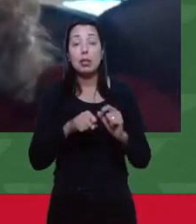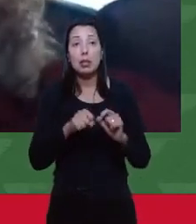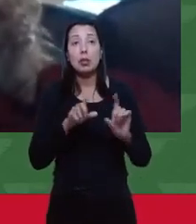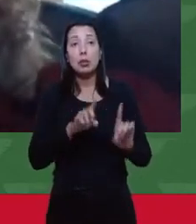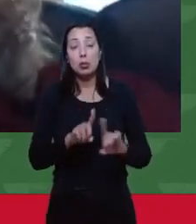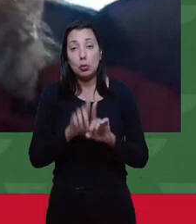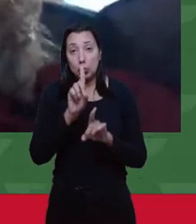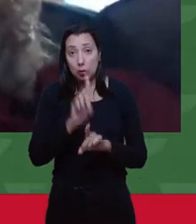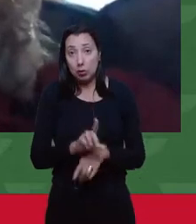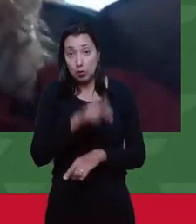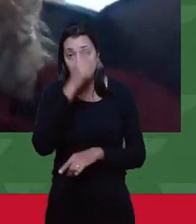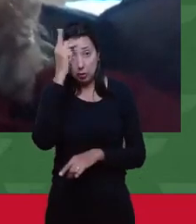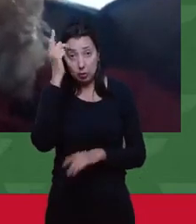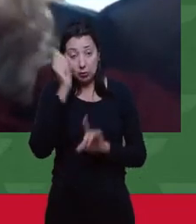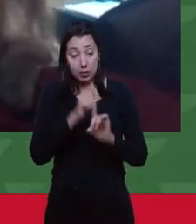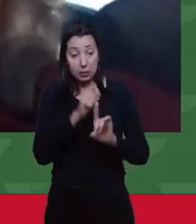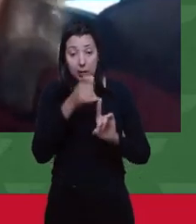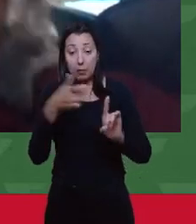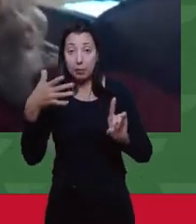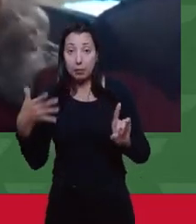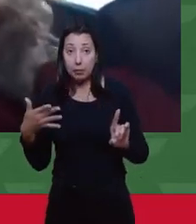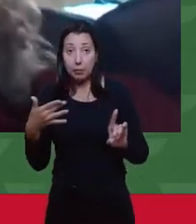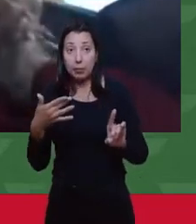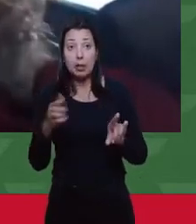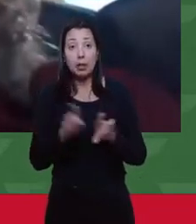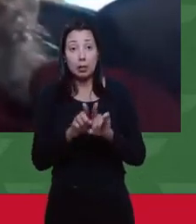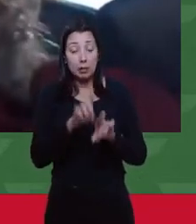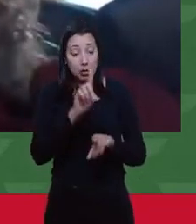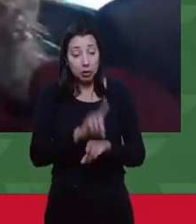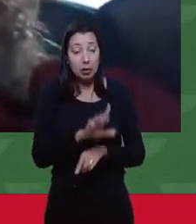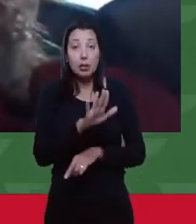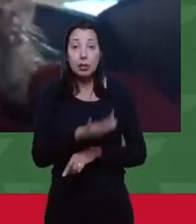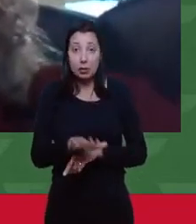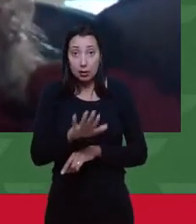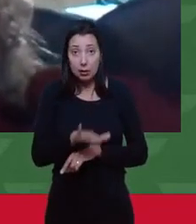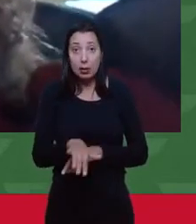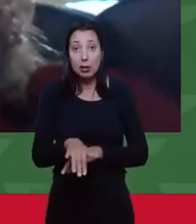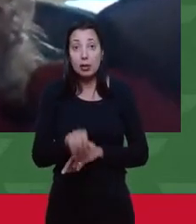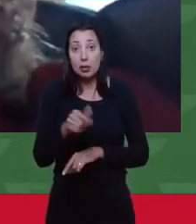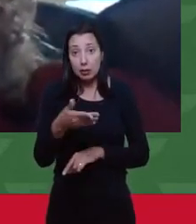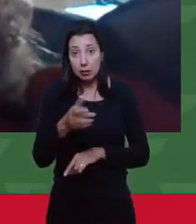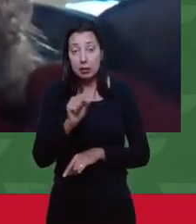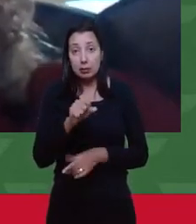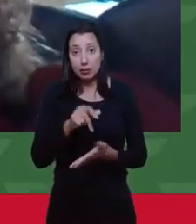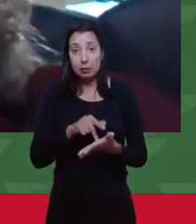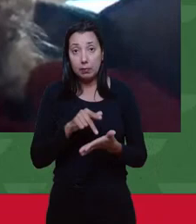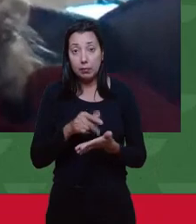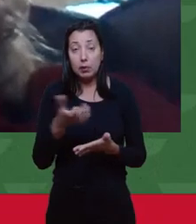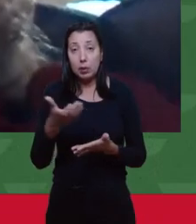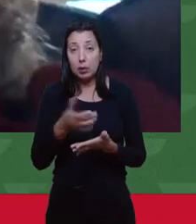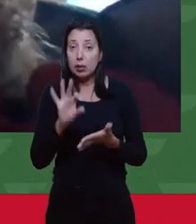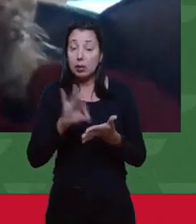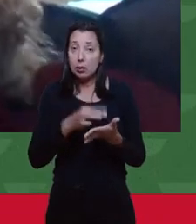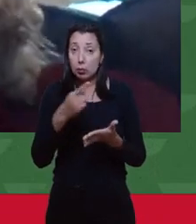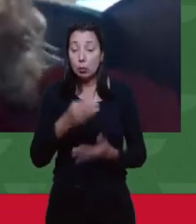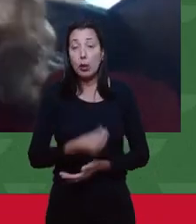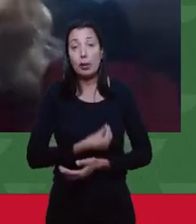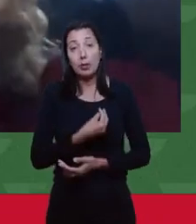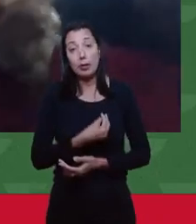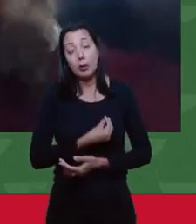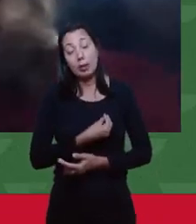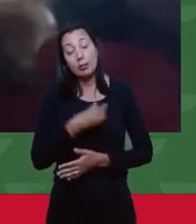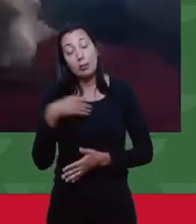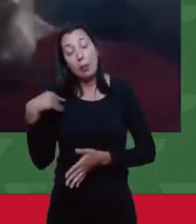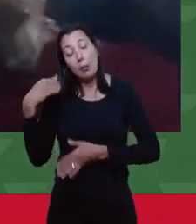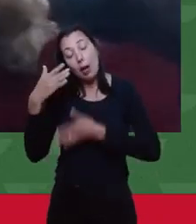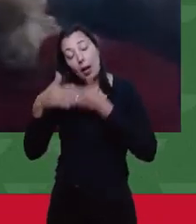junta o direito das pessoas LGBTIs e o direito das crianças. O direito das crianças de terem escrito a sua vida, a sua